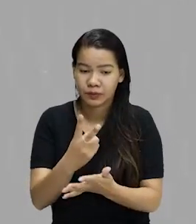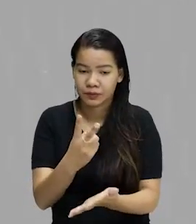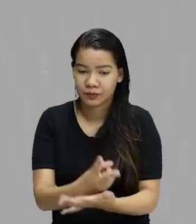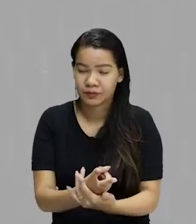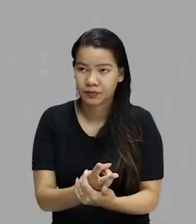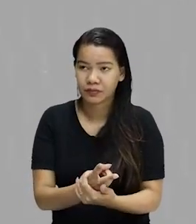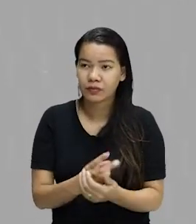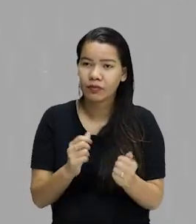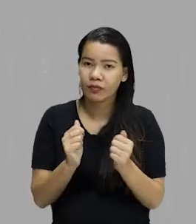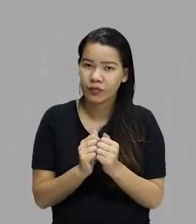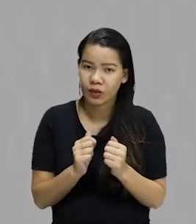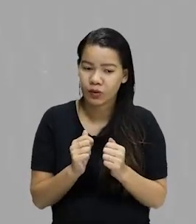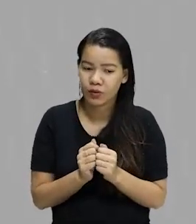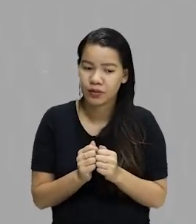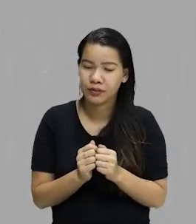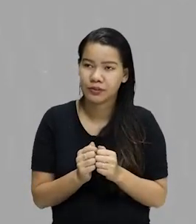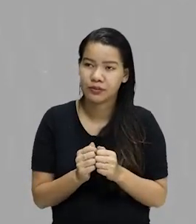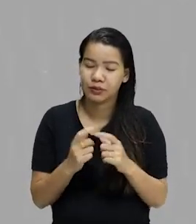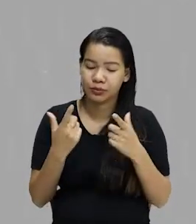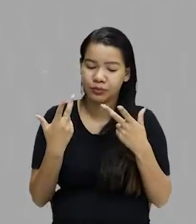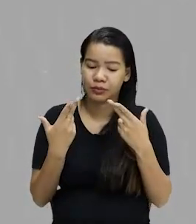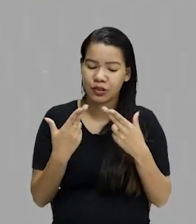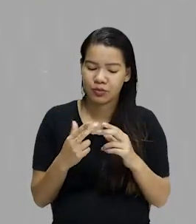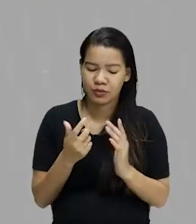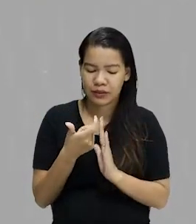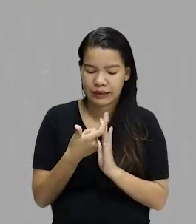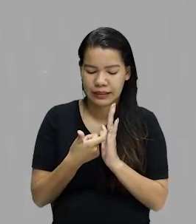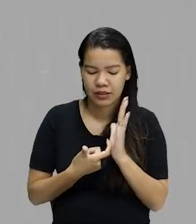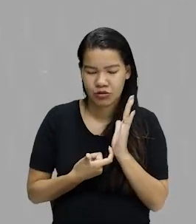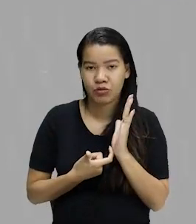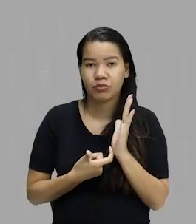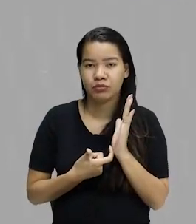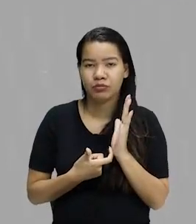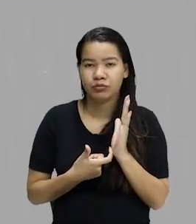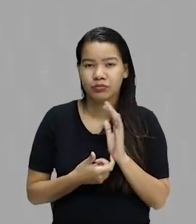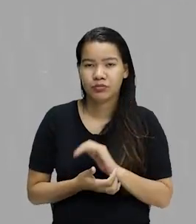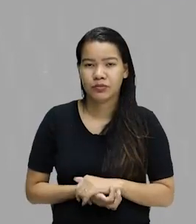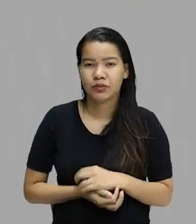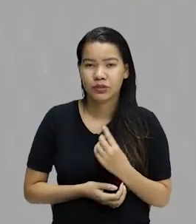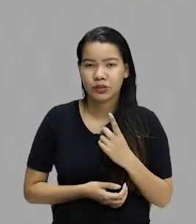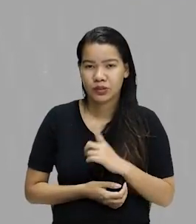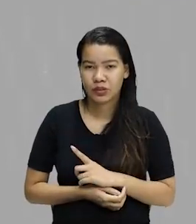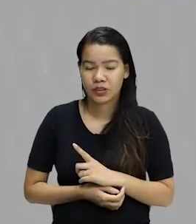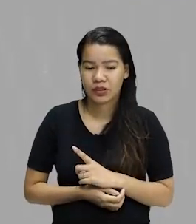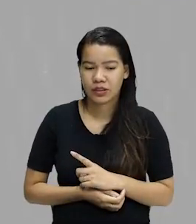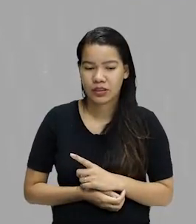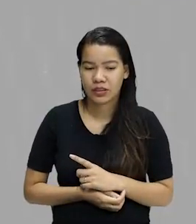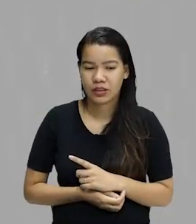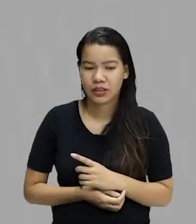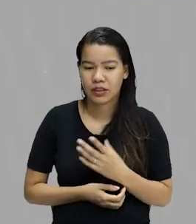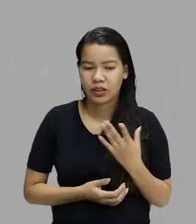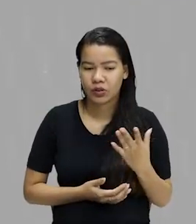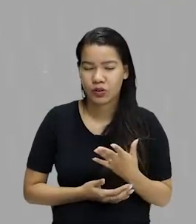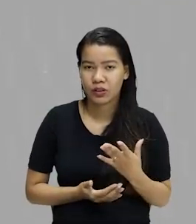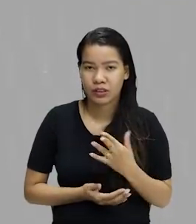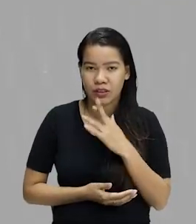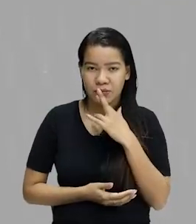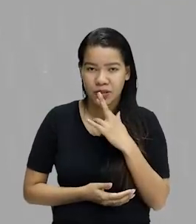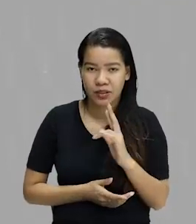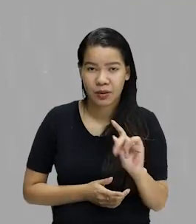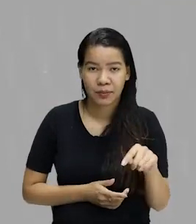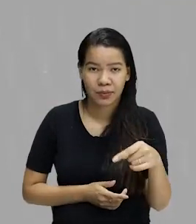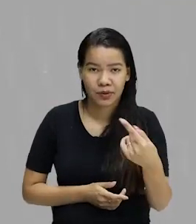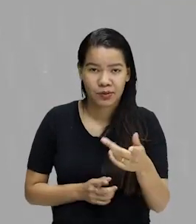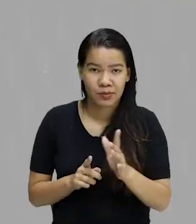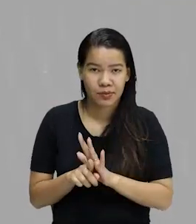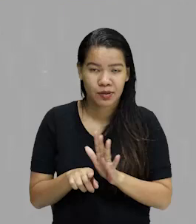turminha, né, com esse mesmo texto e trecho, a gente vai para a pergunta seguinte. Olha